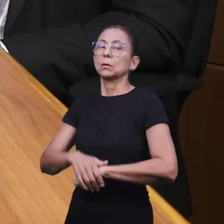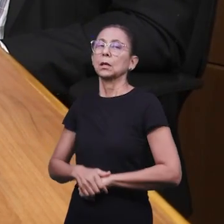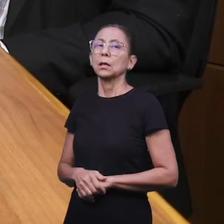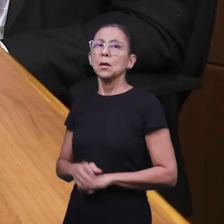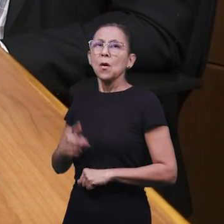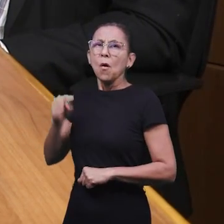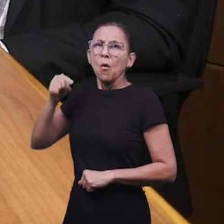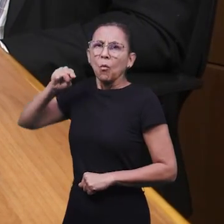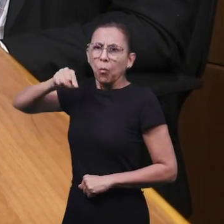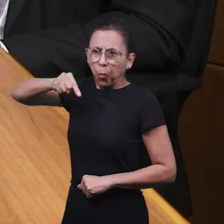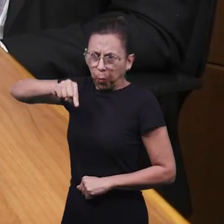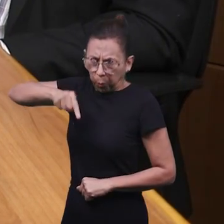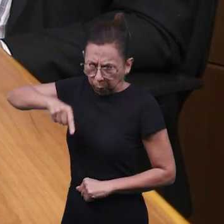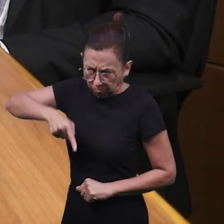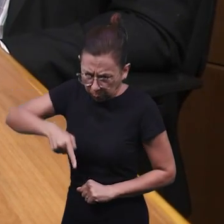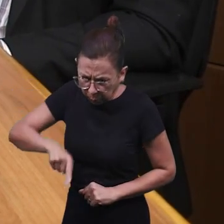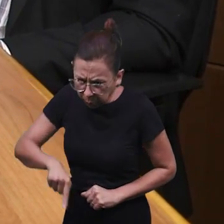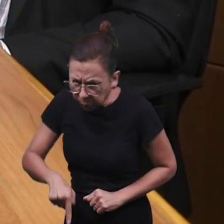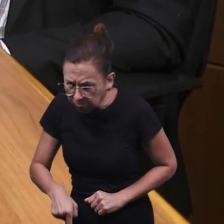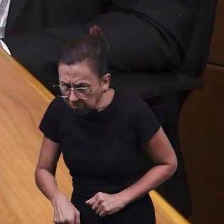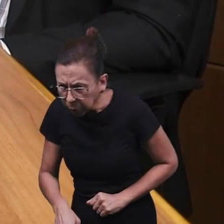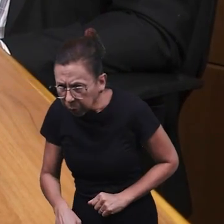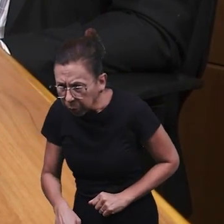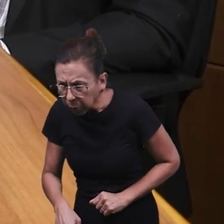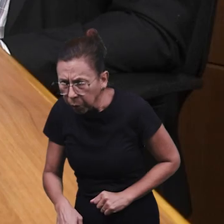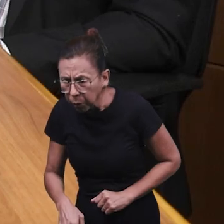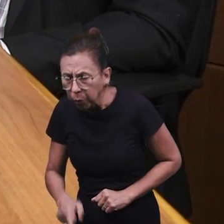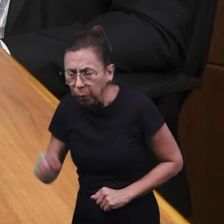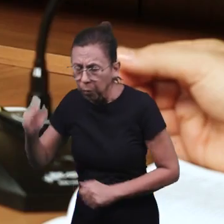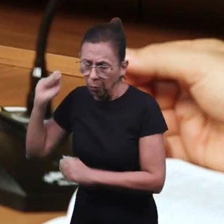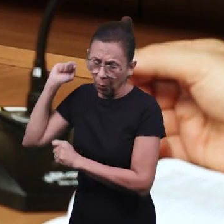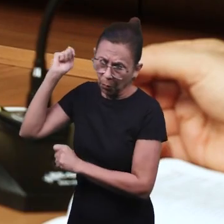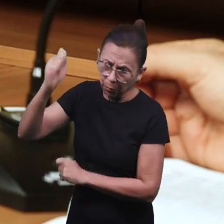né? Tinham vários... Você tinha que ir descendo, né?